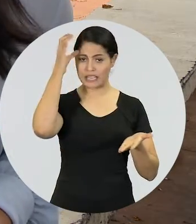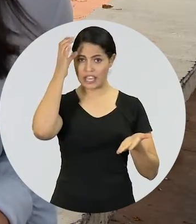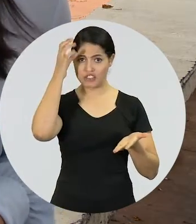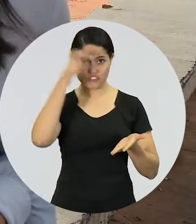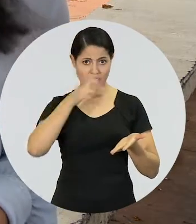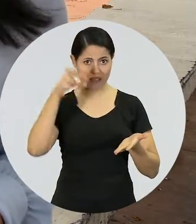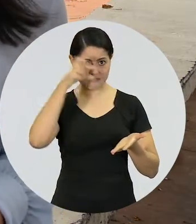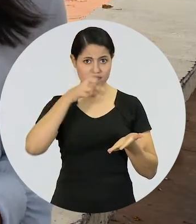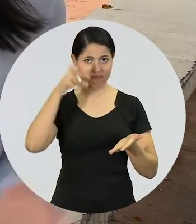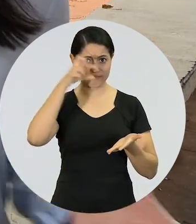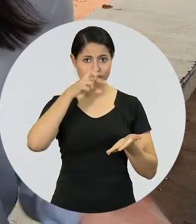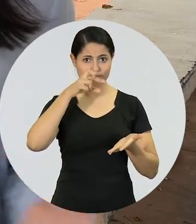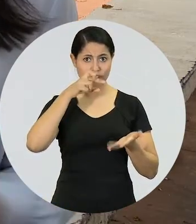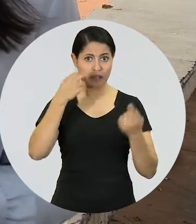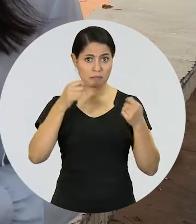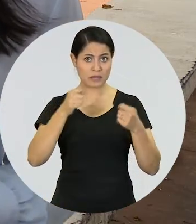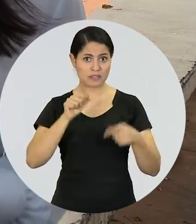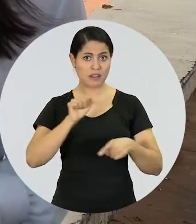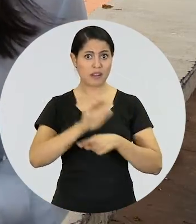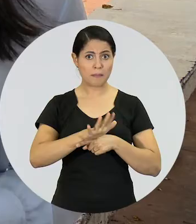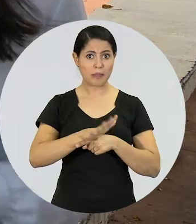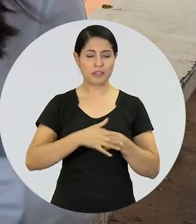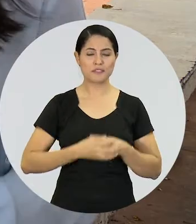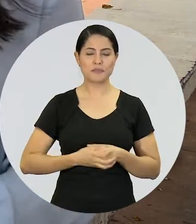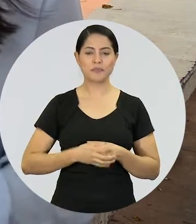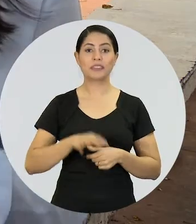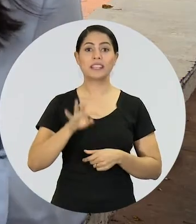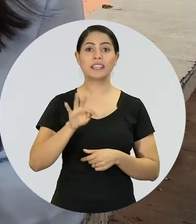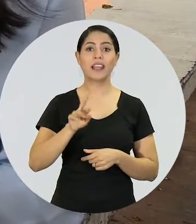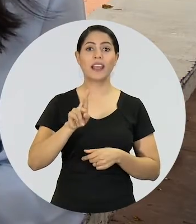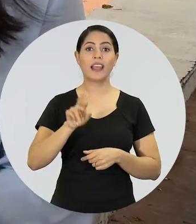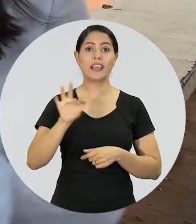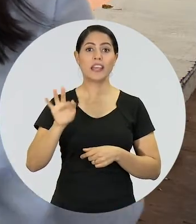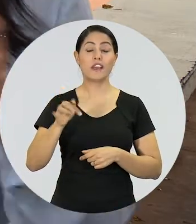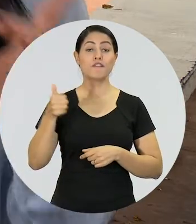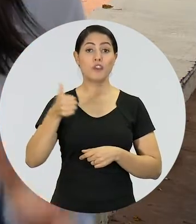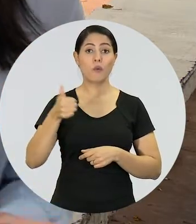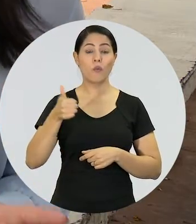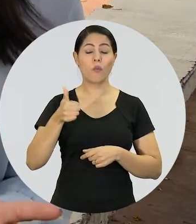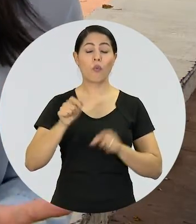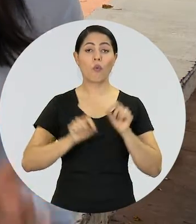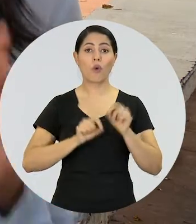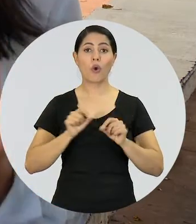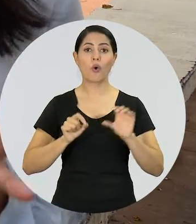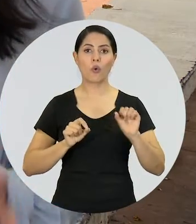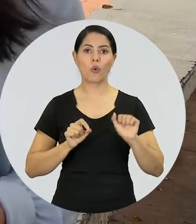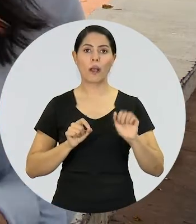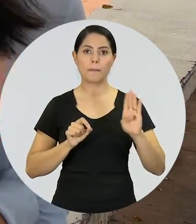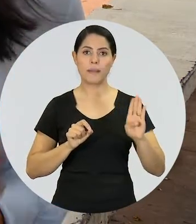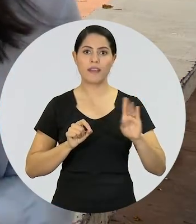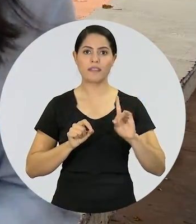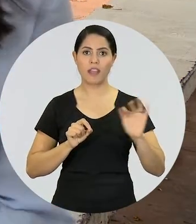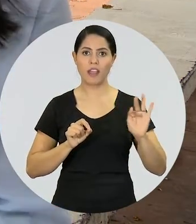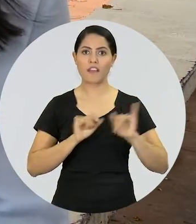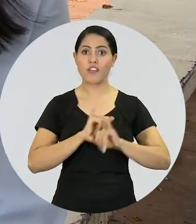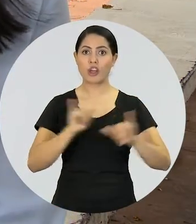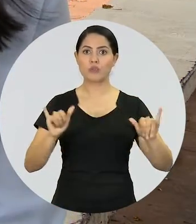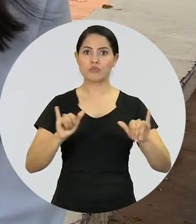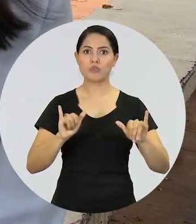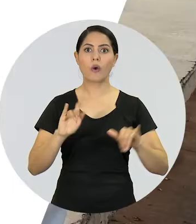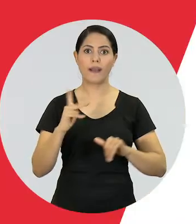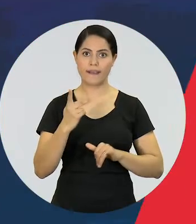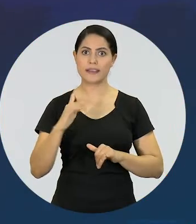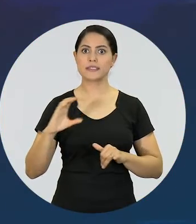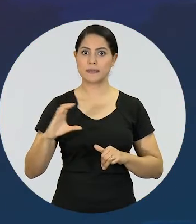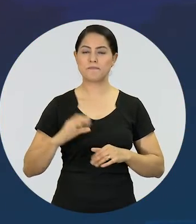do cliente investigado. A decisão é do TRF1, após o Conselho Federal e a OABDF ingressarem com um pedido de habeas